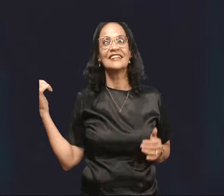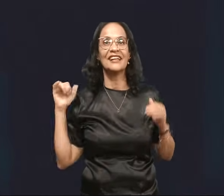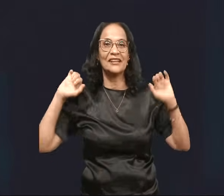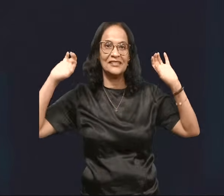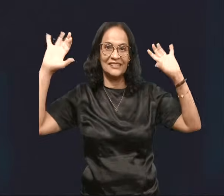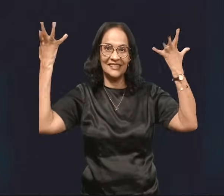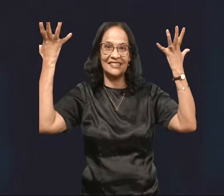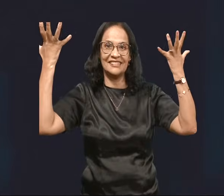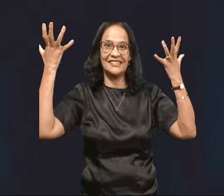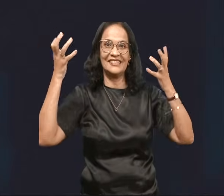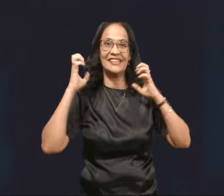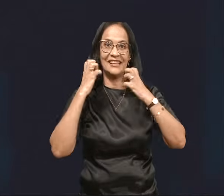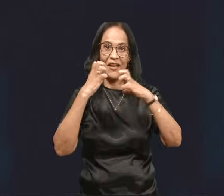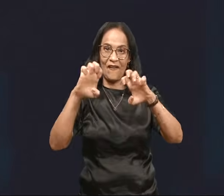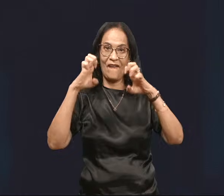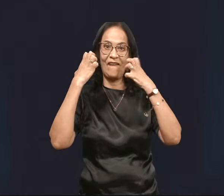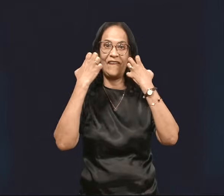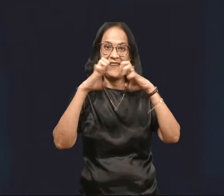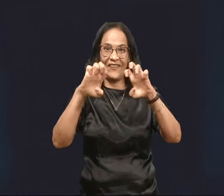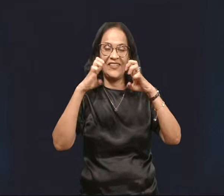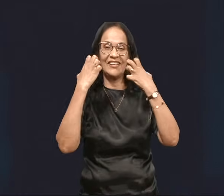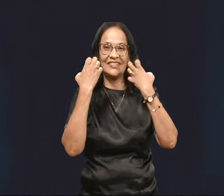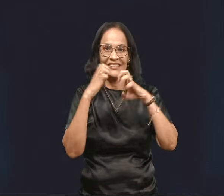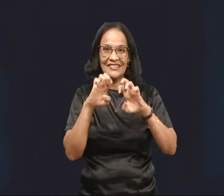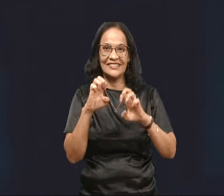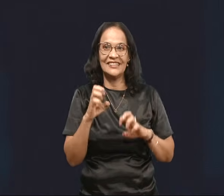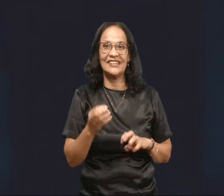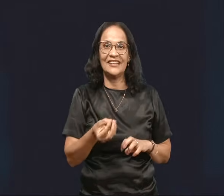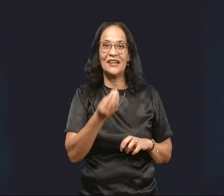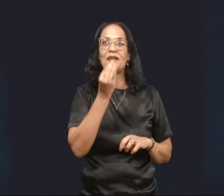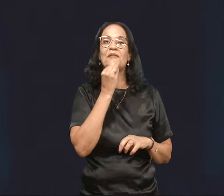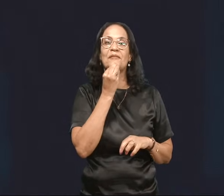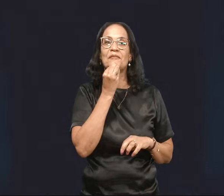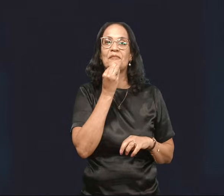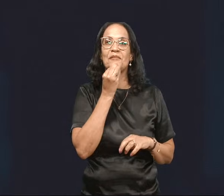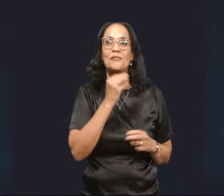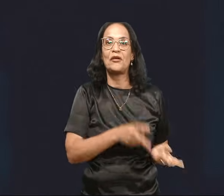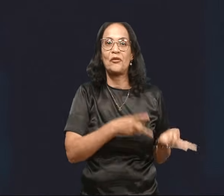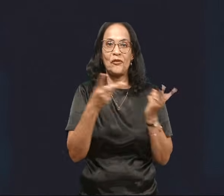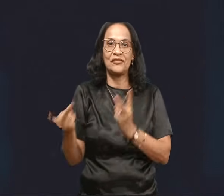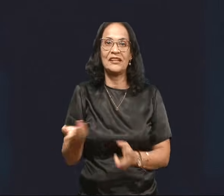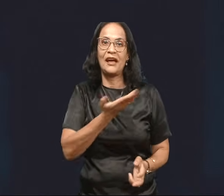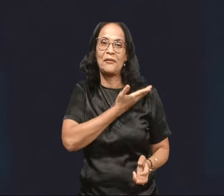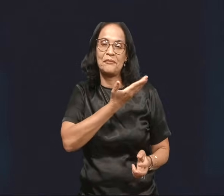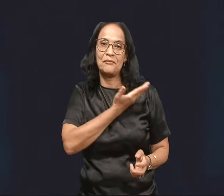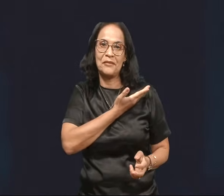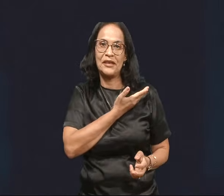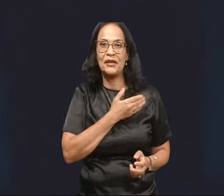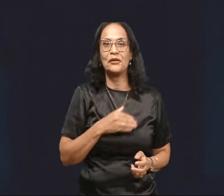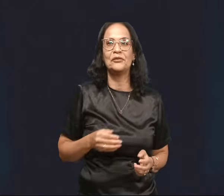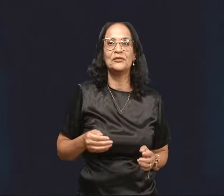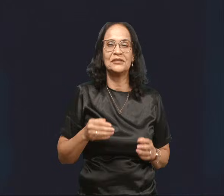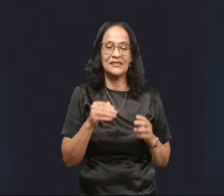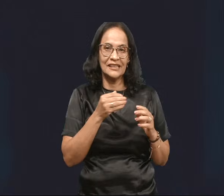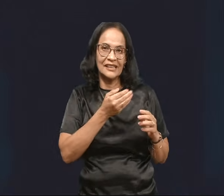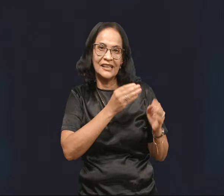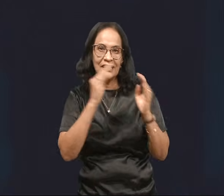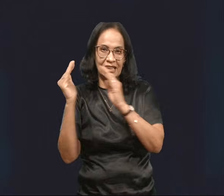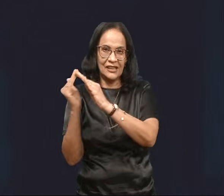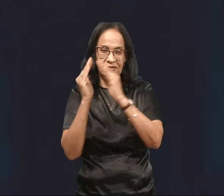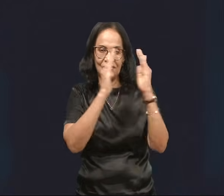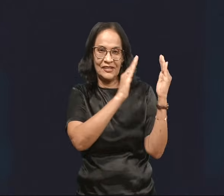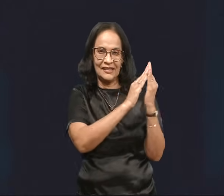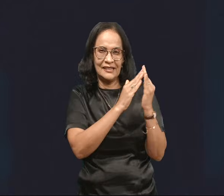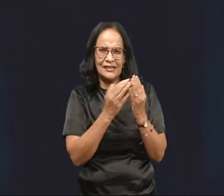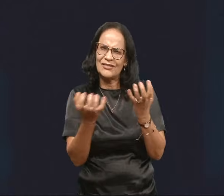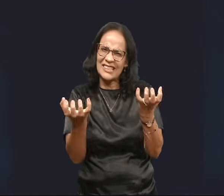evangelístico de Natal. É a oportunidade que você tem para convidar amigos, convidar parentes, vizinhos, aquela pessoa que você está querendo